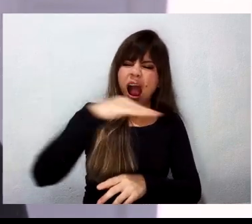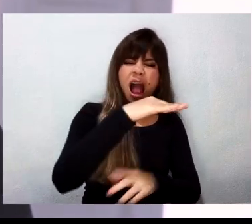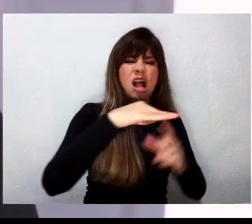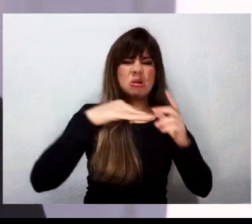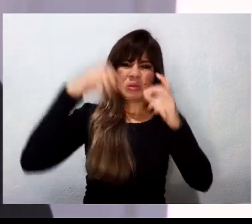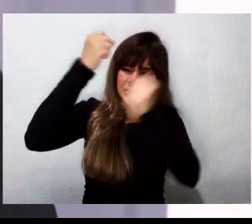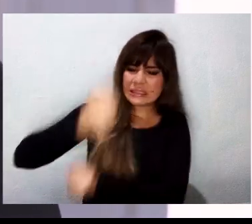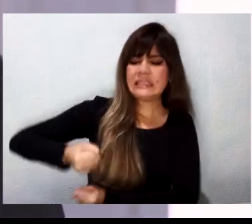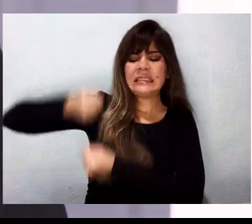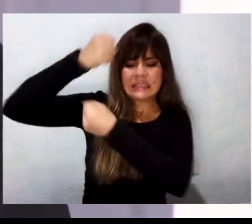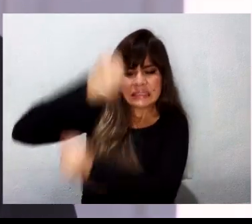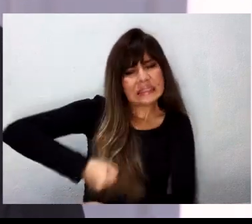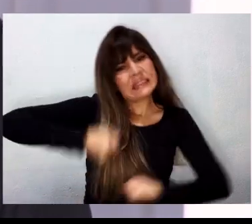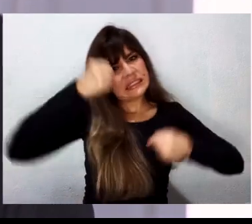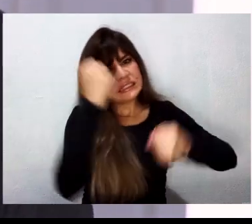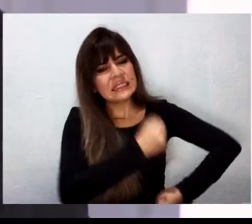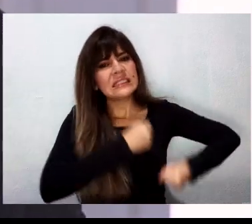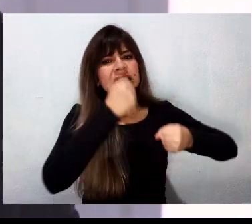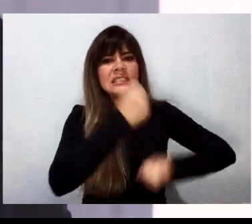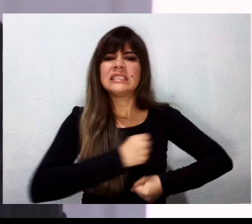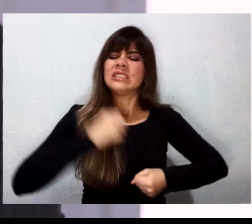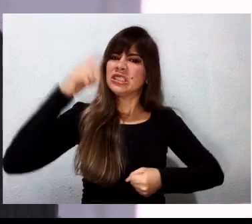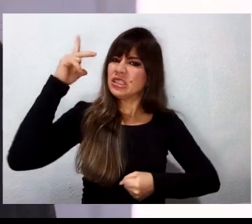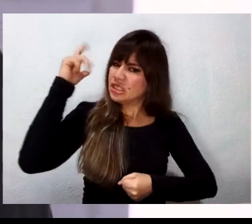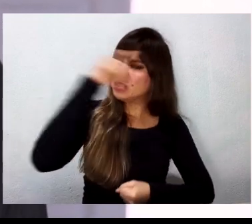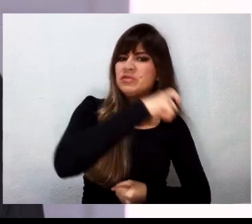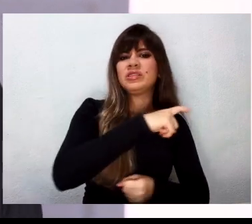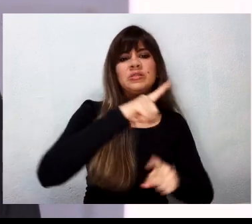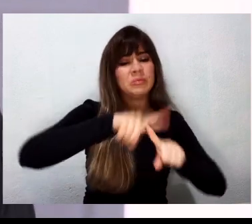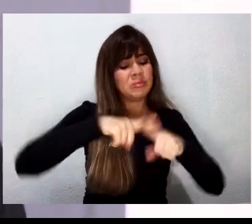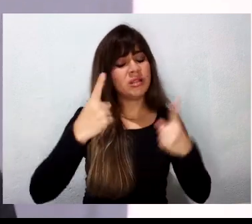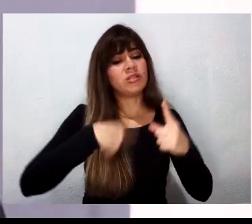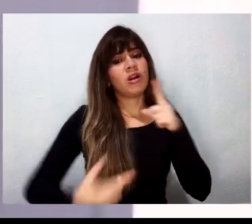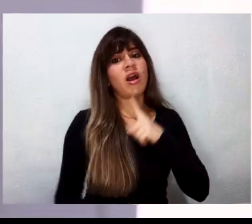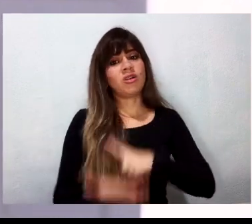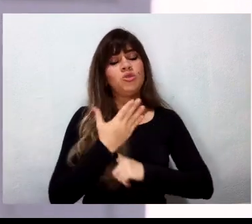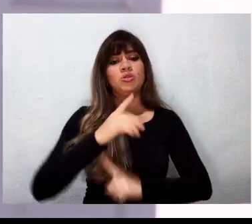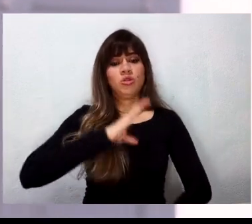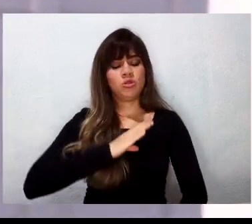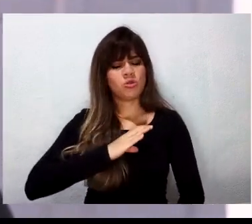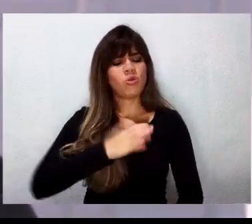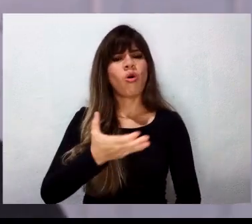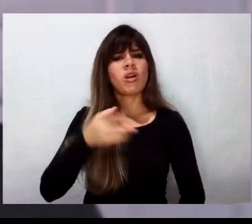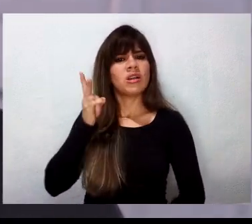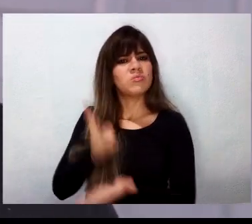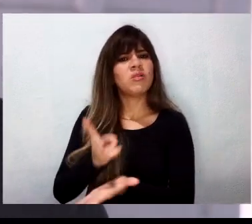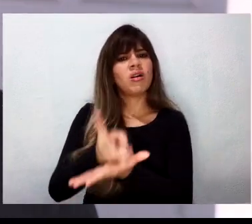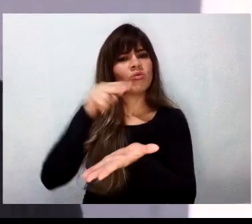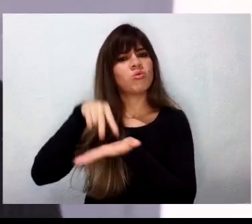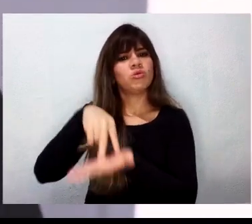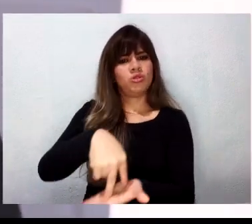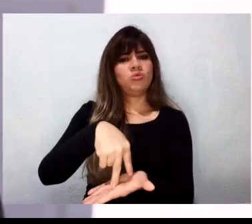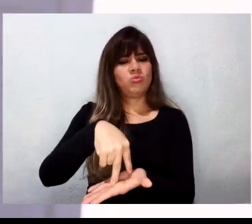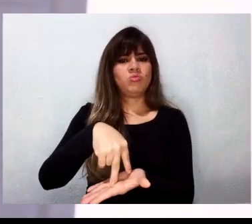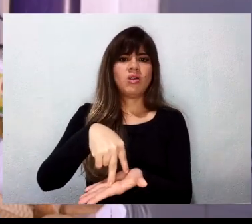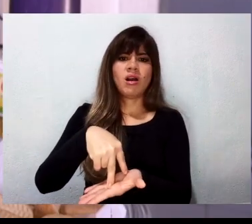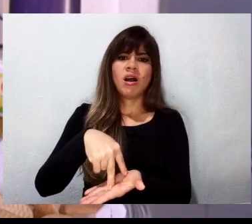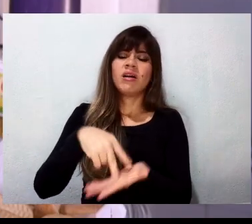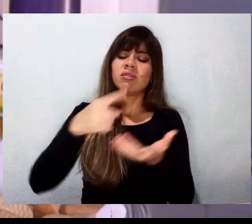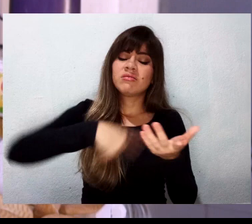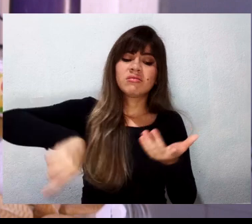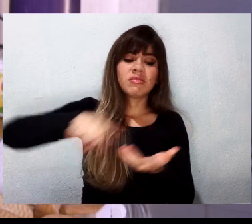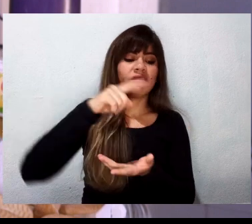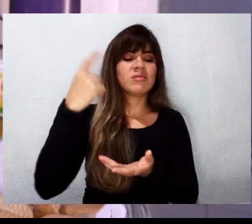maré que a gente vem fazendo, acho que vai calejando, mas também vai dando um pouco de coragem para seguir. Eliel.